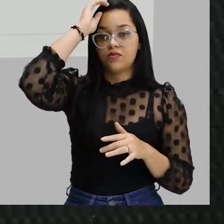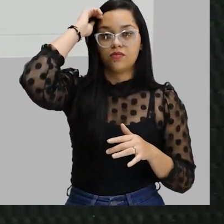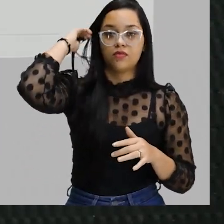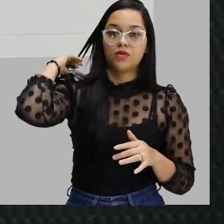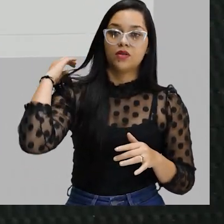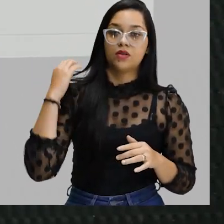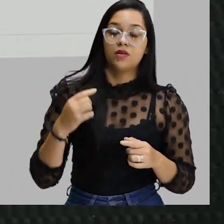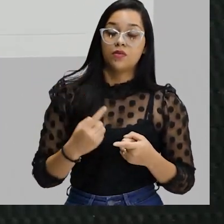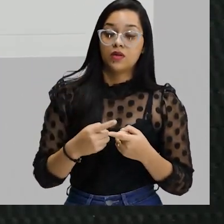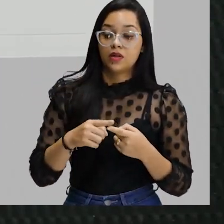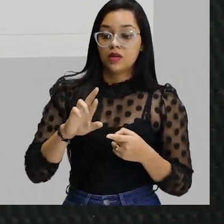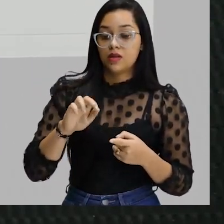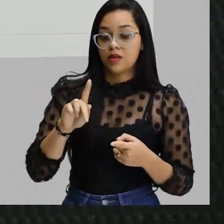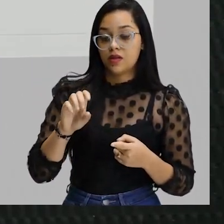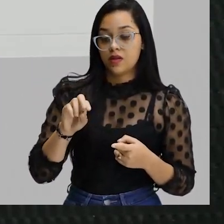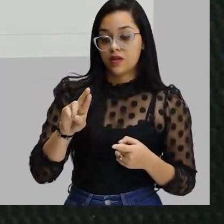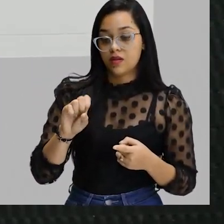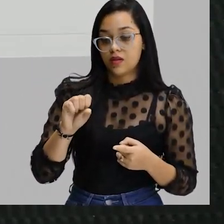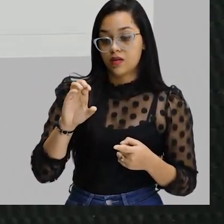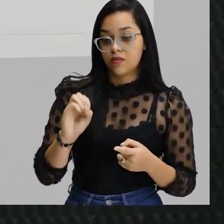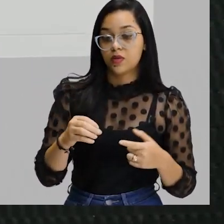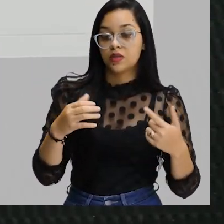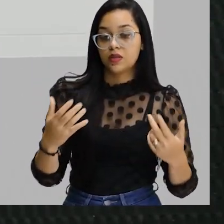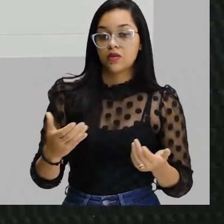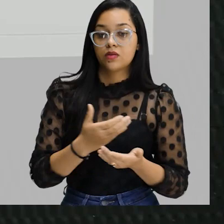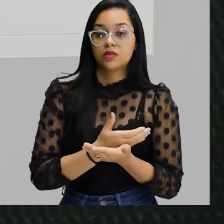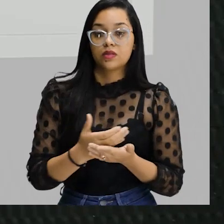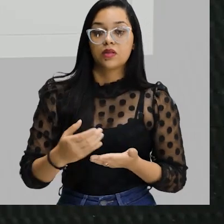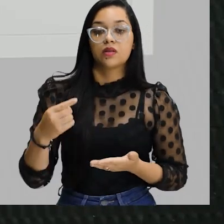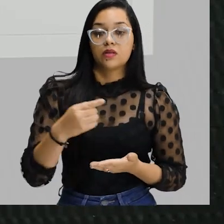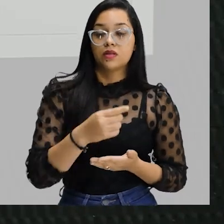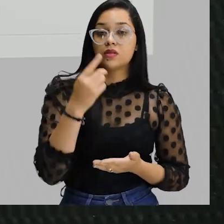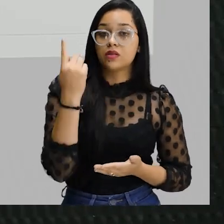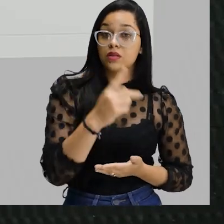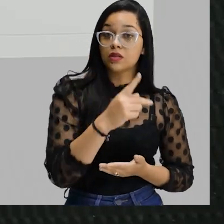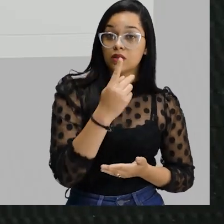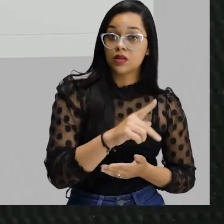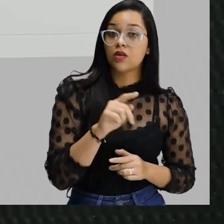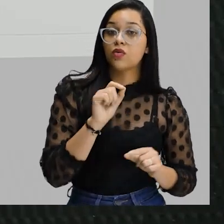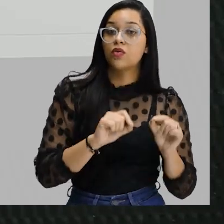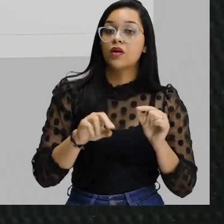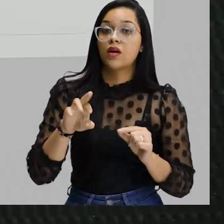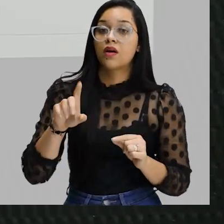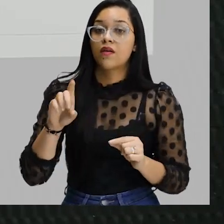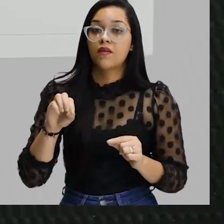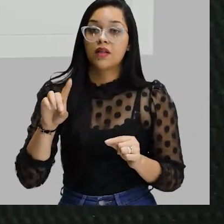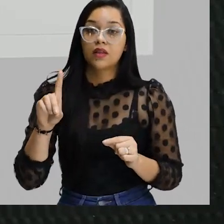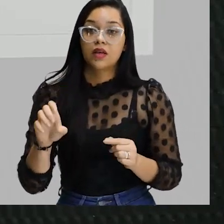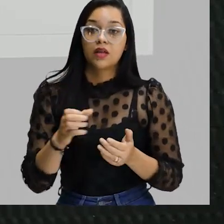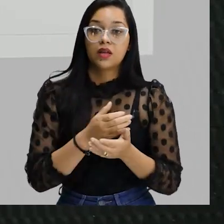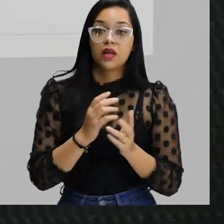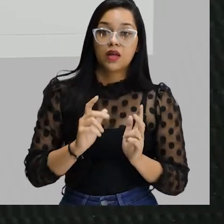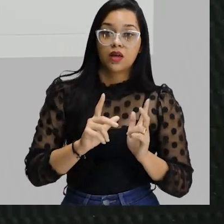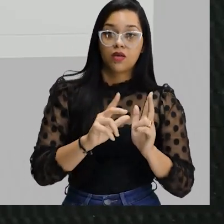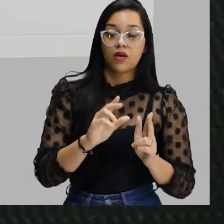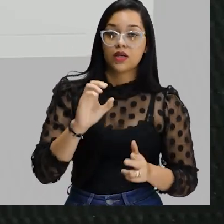Okay? Ele está em repouso. Então a situação inicial dele, né, é que a velocidade inicial é igual a